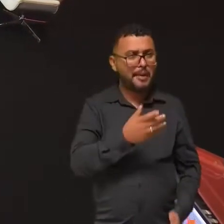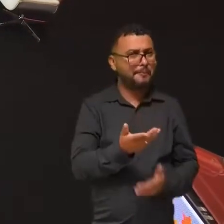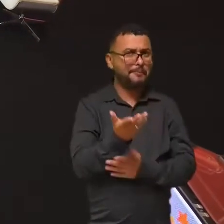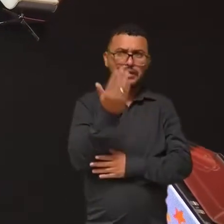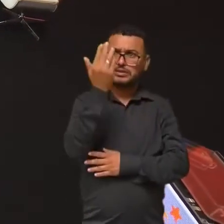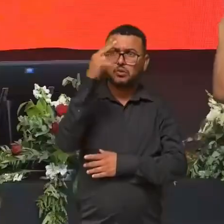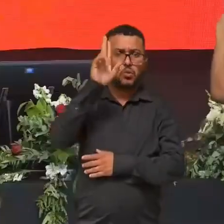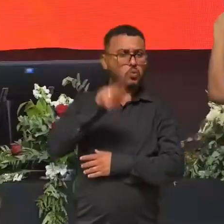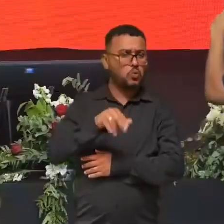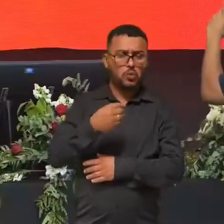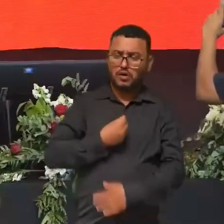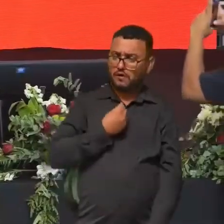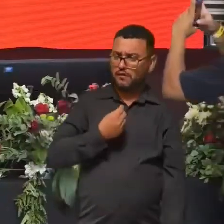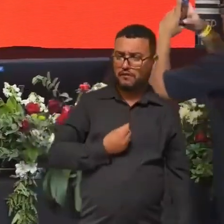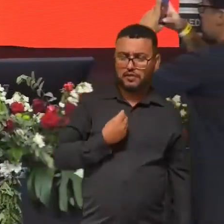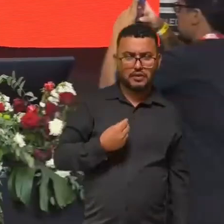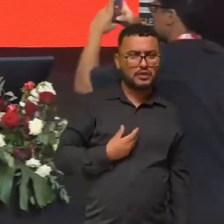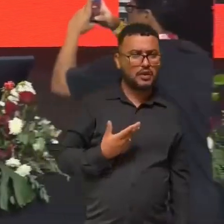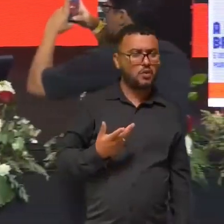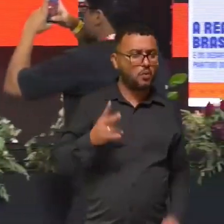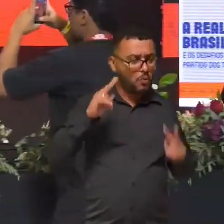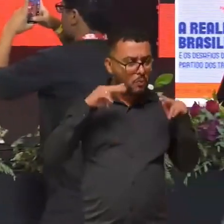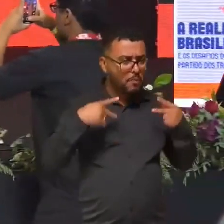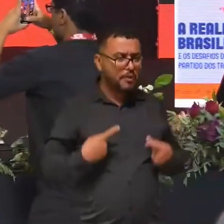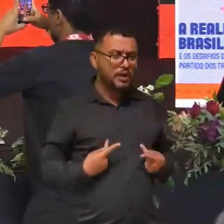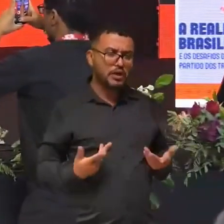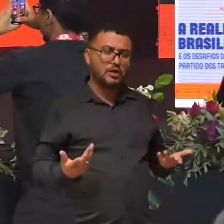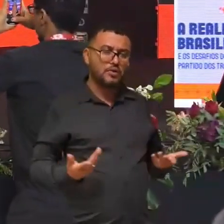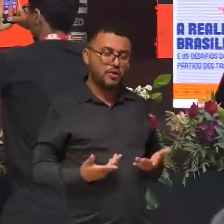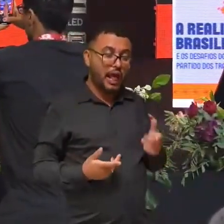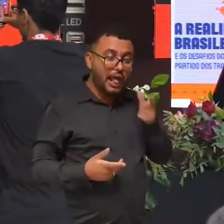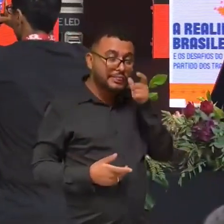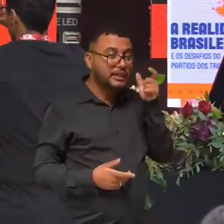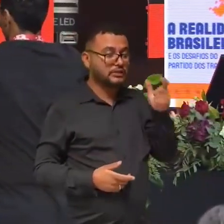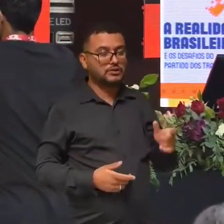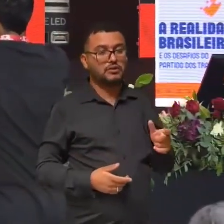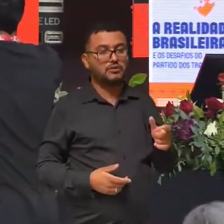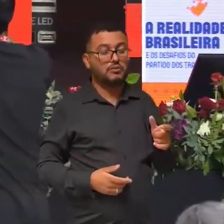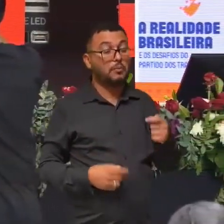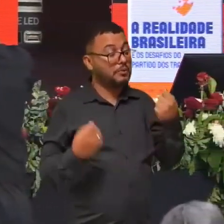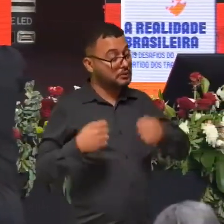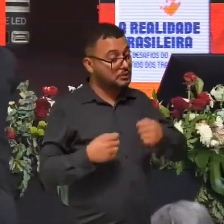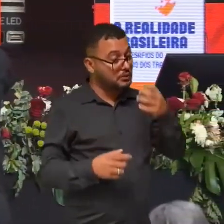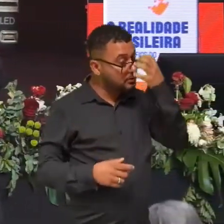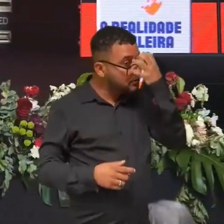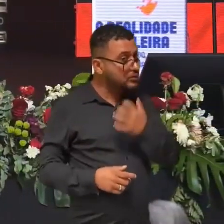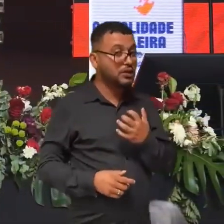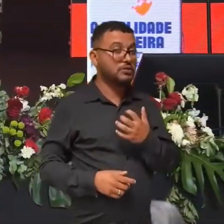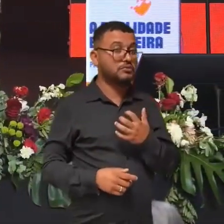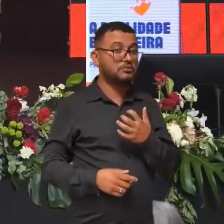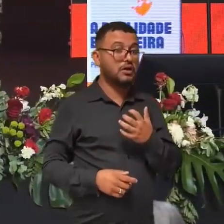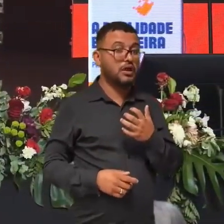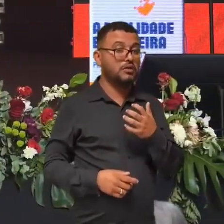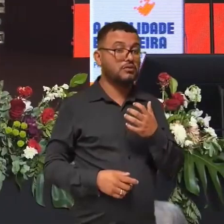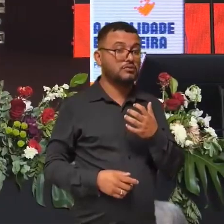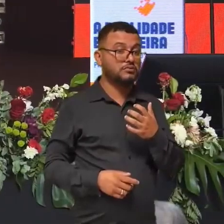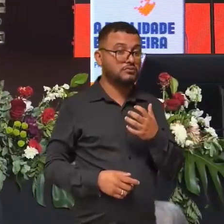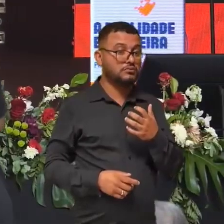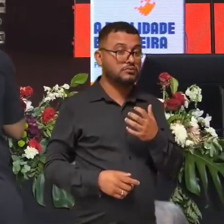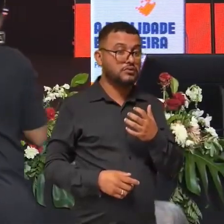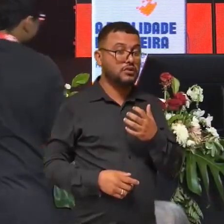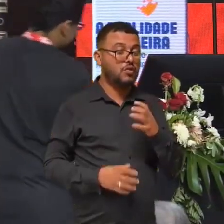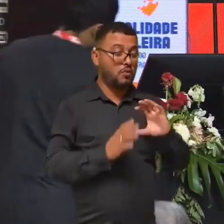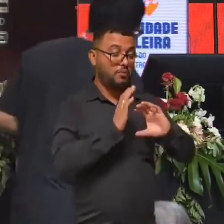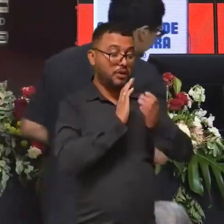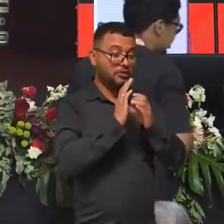aconteceu. Então, a nossa atenção agora é muito séria para o fato de que o partido, vocês,